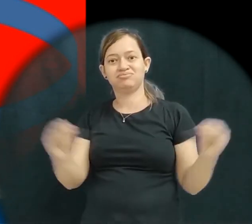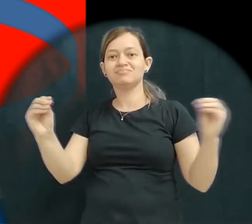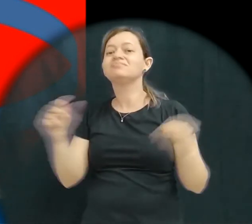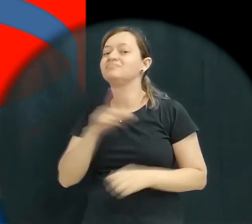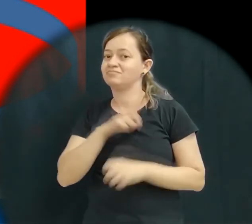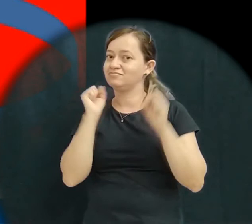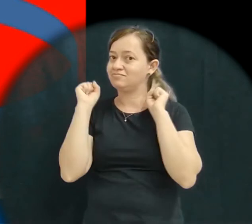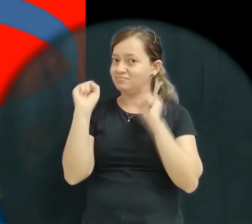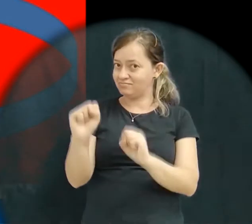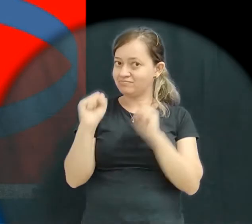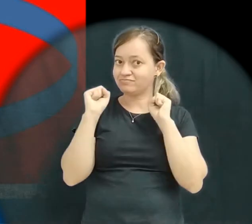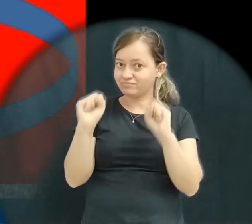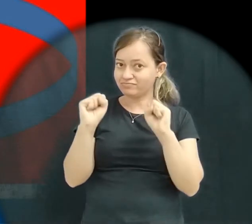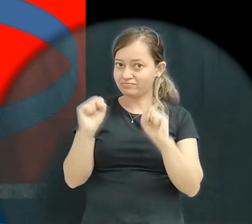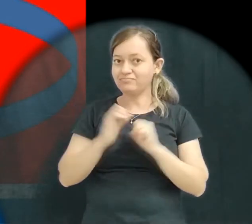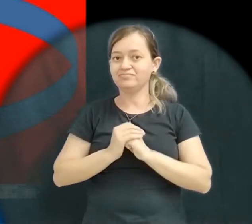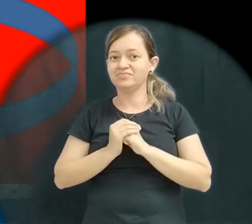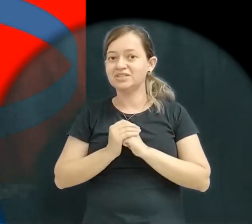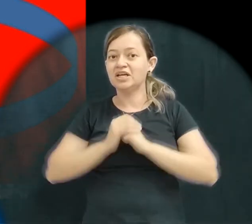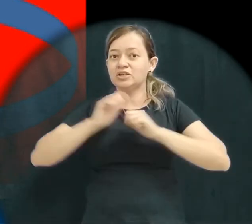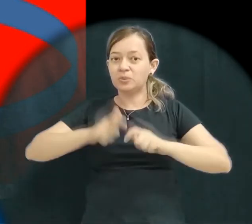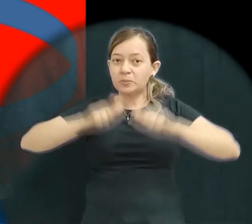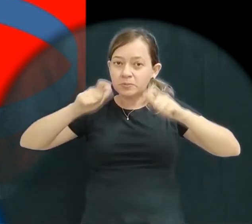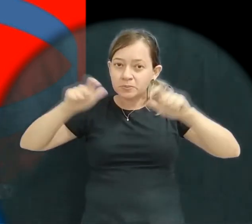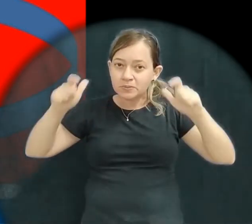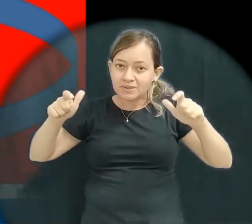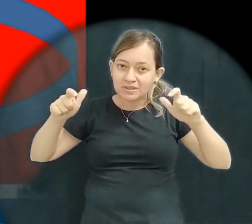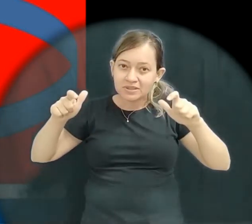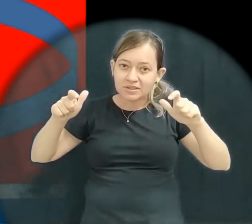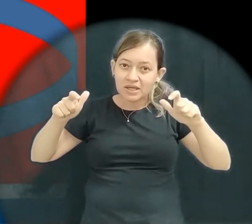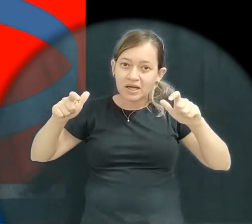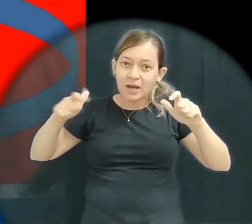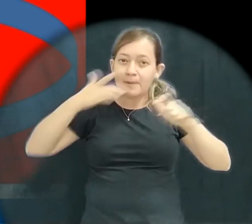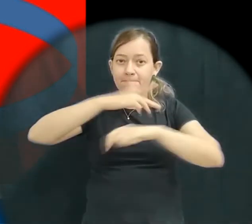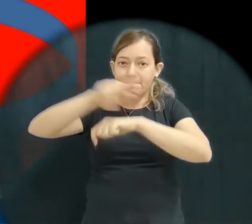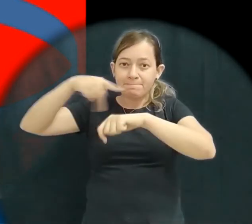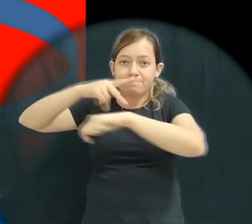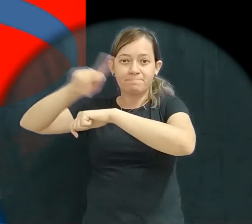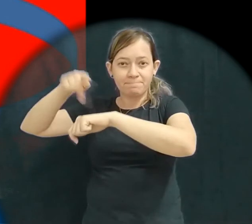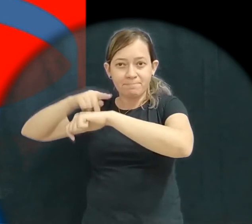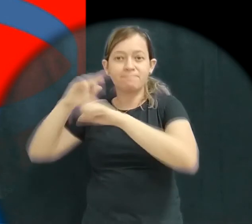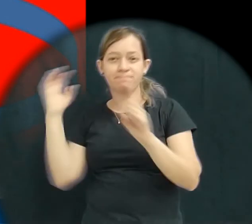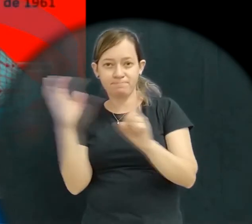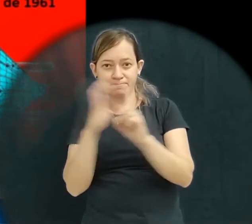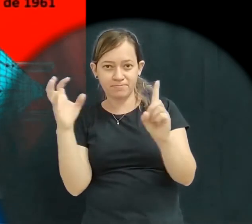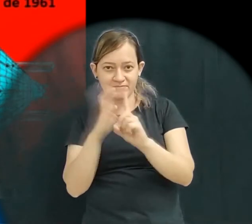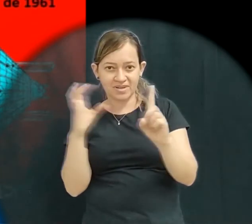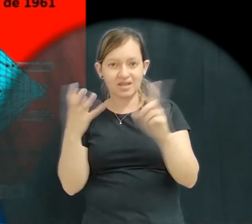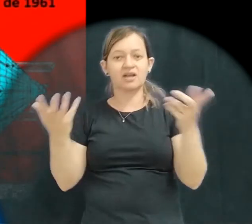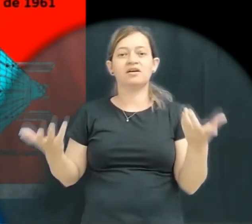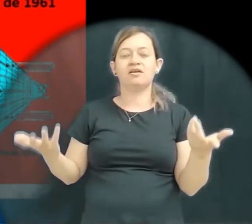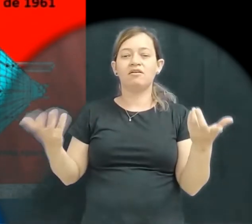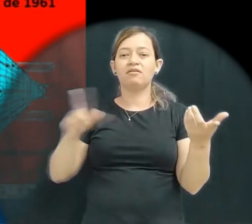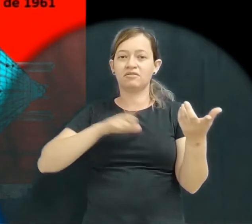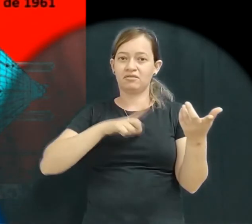potências passaram a acumular arsenais nucleares cada vez maiores em todos os países ao qual tinha influência. Além